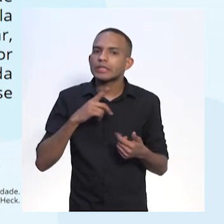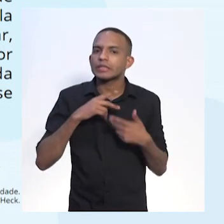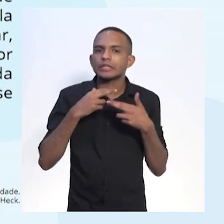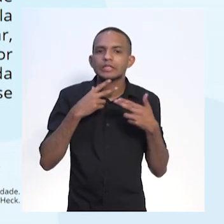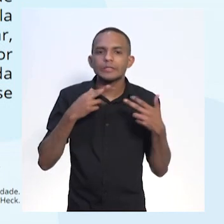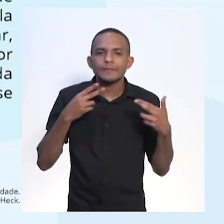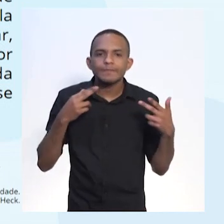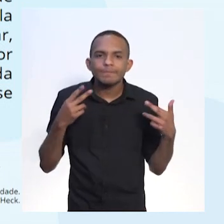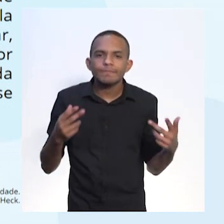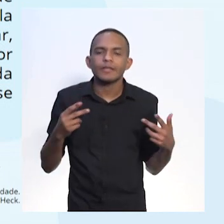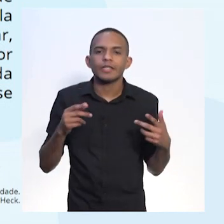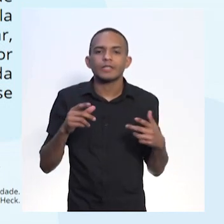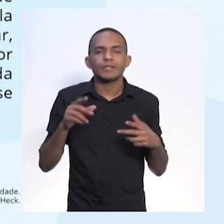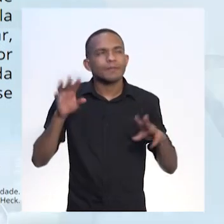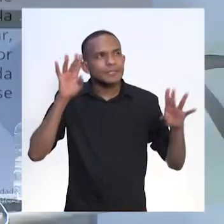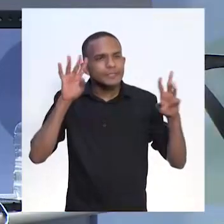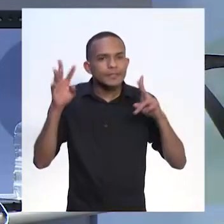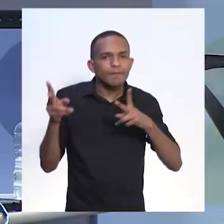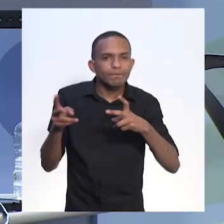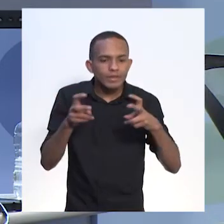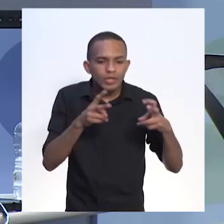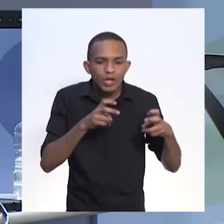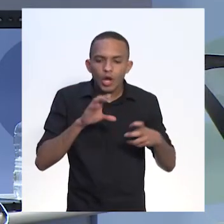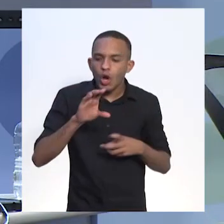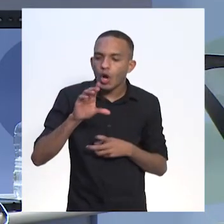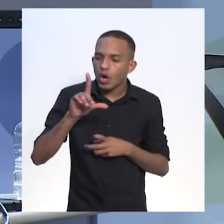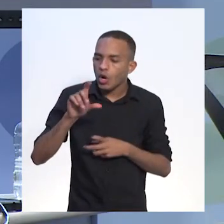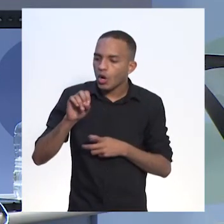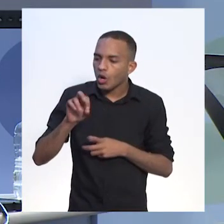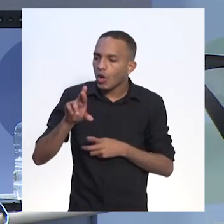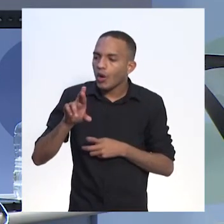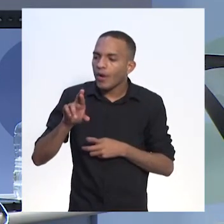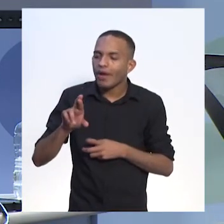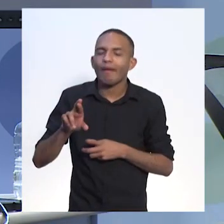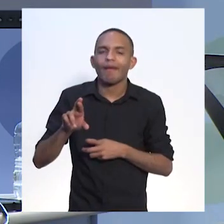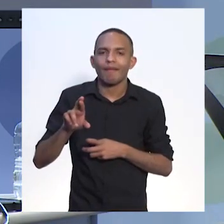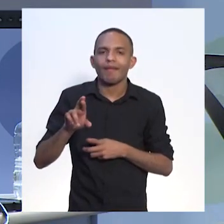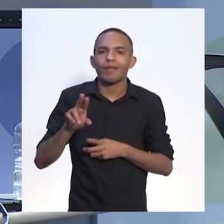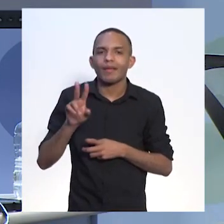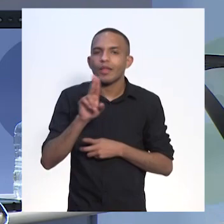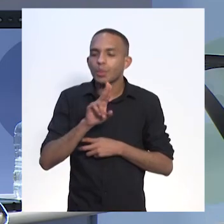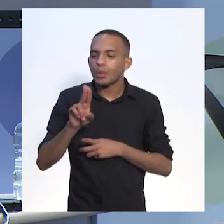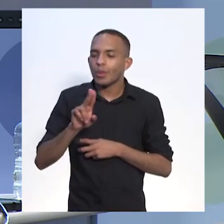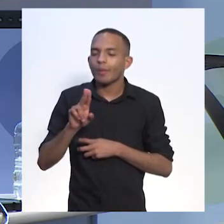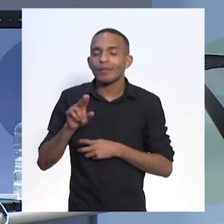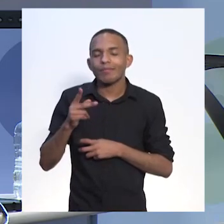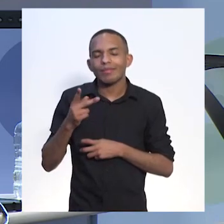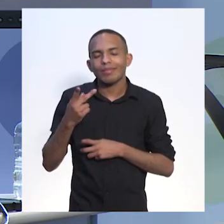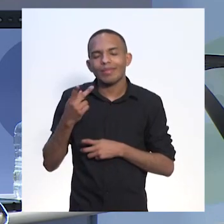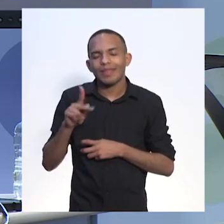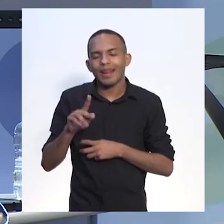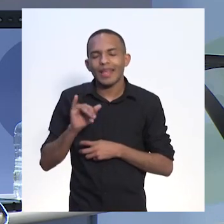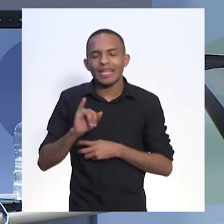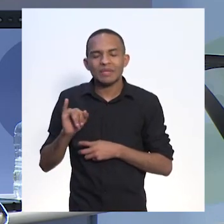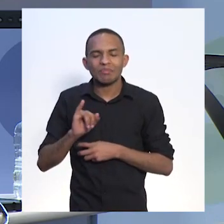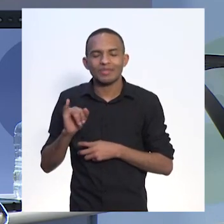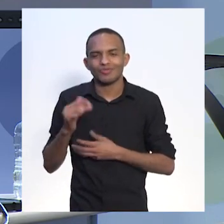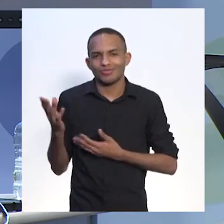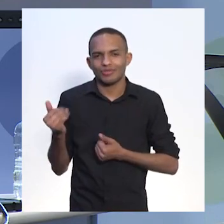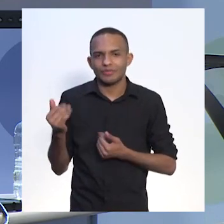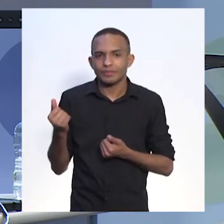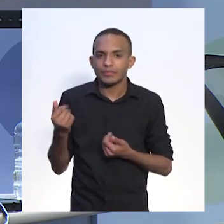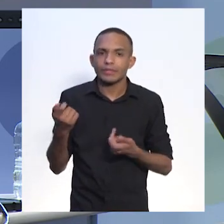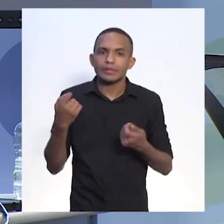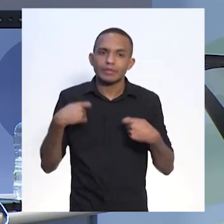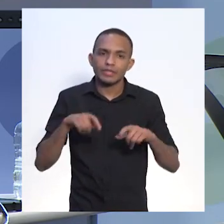várias figurinhas, e aí você consegue perceber que a Chloé é a irmã mais nova. Mas pelo conto, realmente era uma informação só escrita, a gente não tinha, precisava